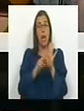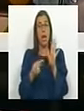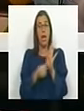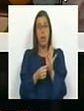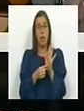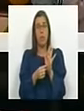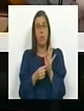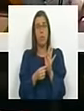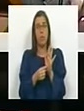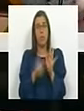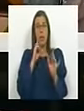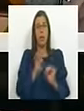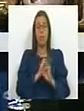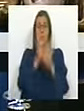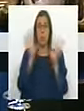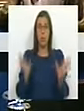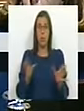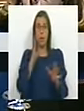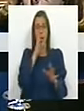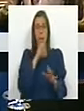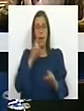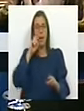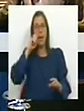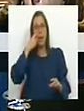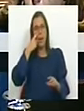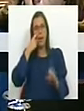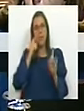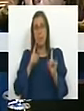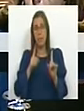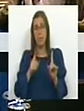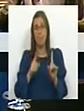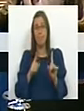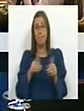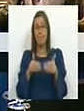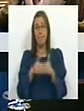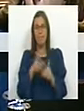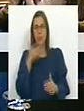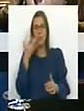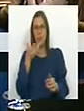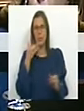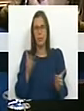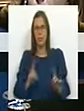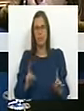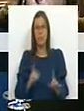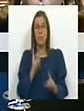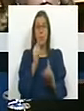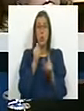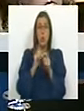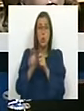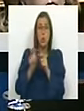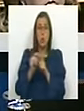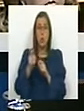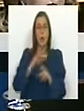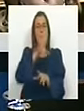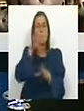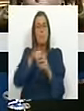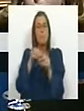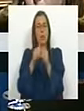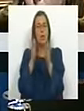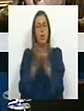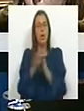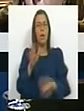e é muito claro, para quem estiver atento e não cair nestes processos demagógicos, que o subsídio de renda abrange